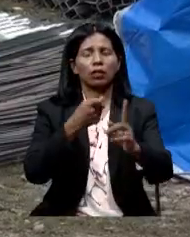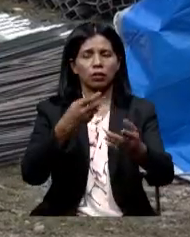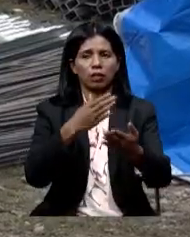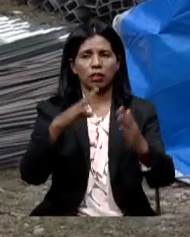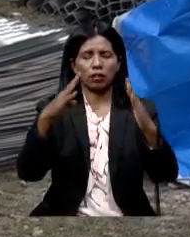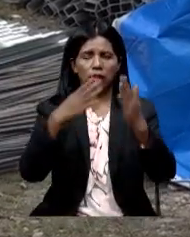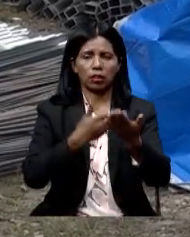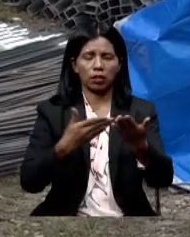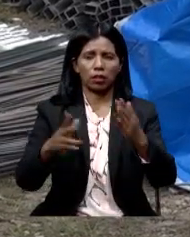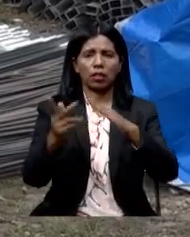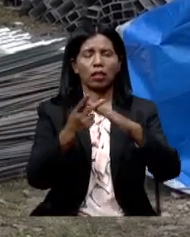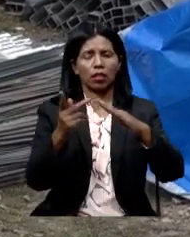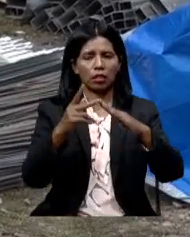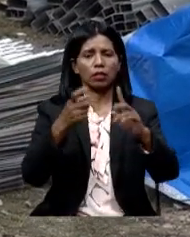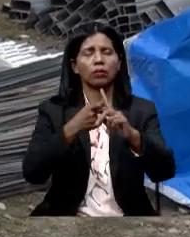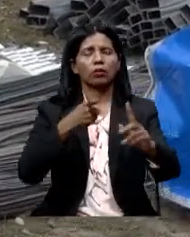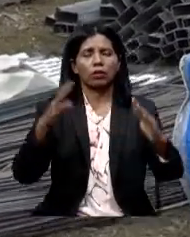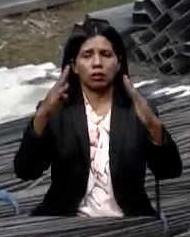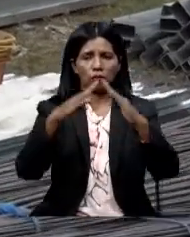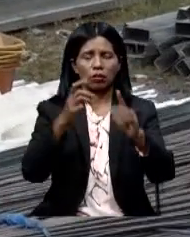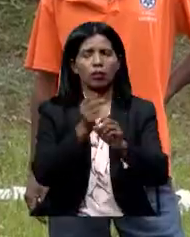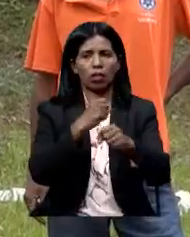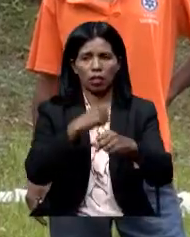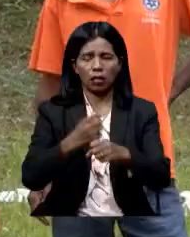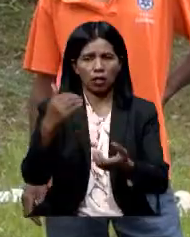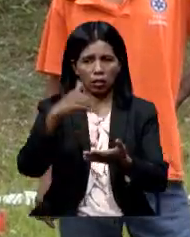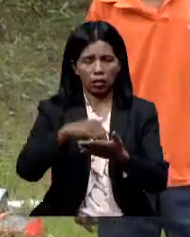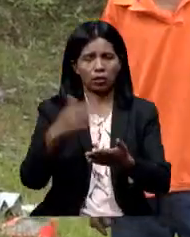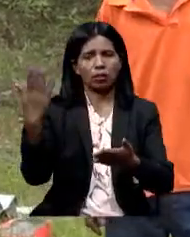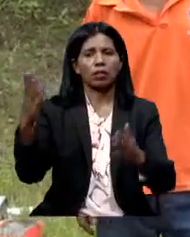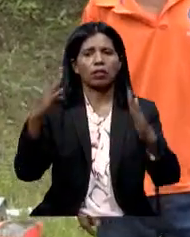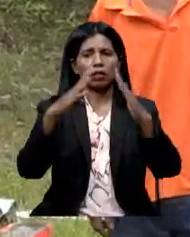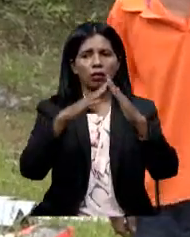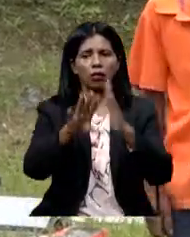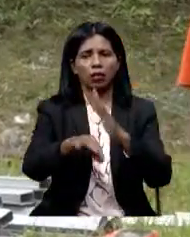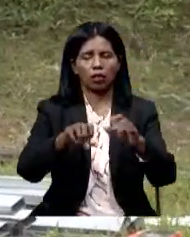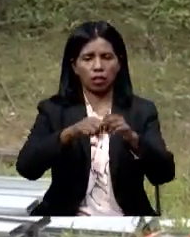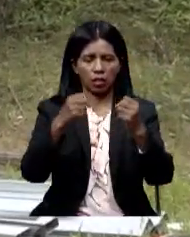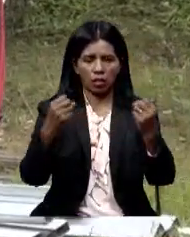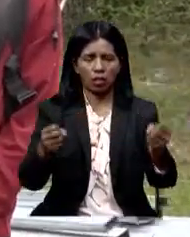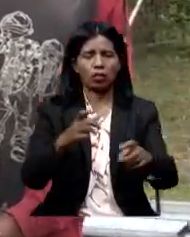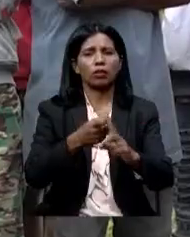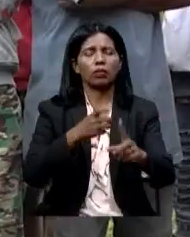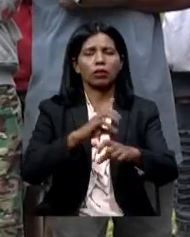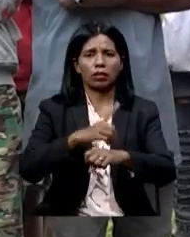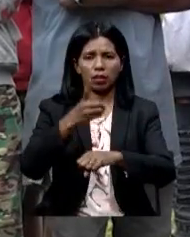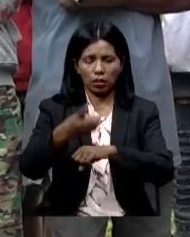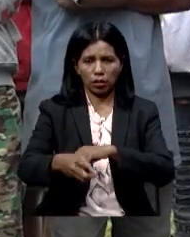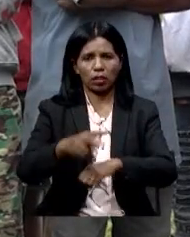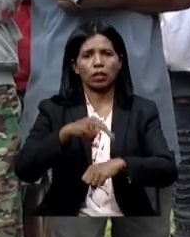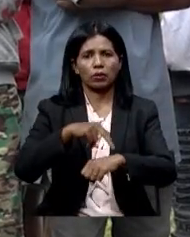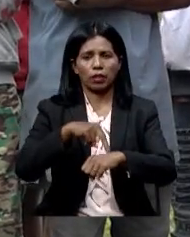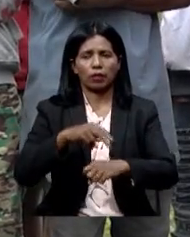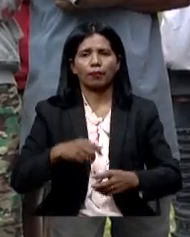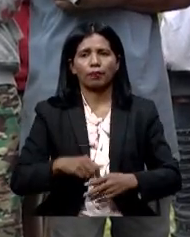construção, os autoridade e proteção civil, onde constrói ricas, tirania e relafatem, nebe retan estrago total, os desastres naturais.